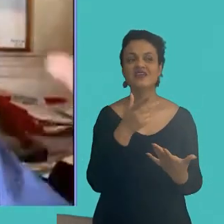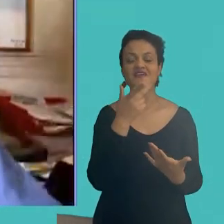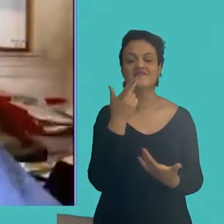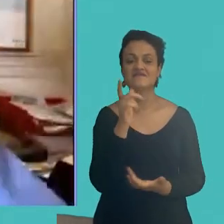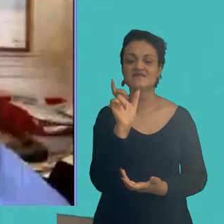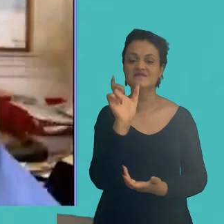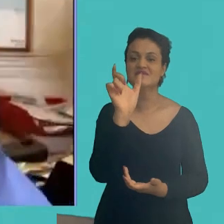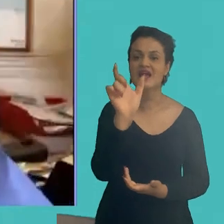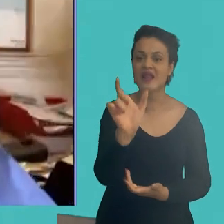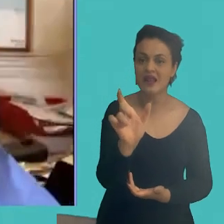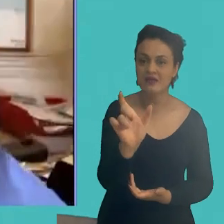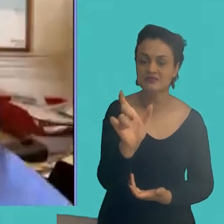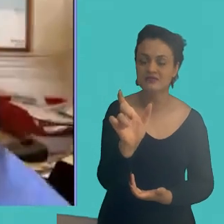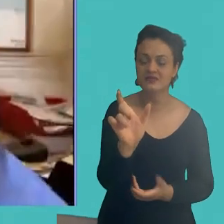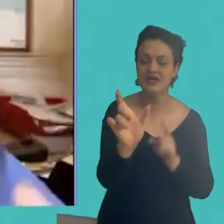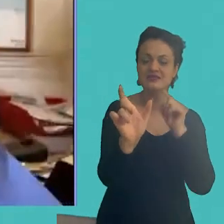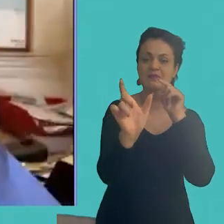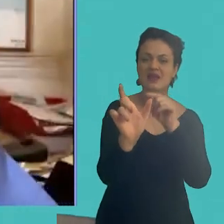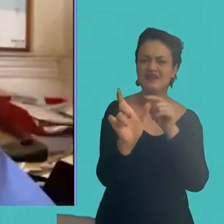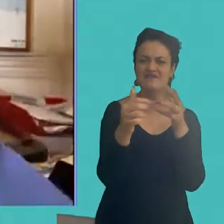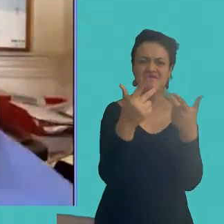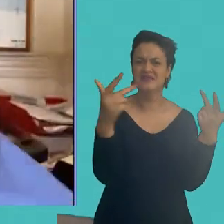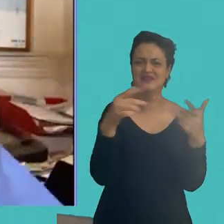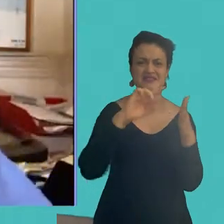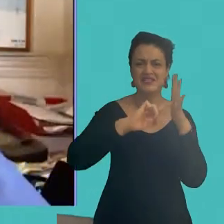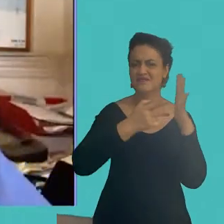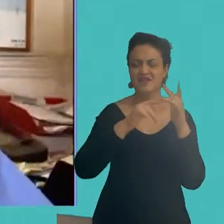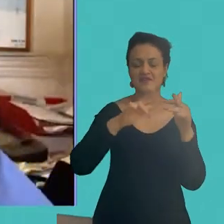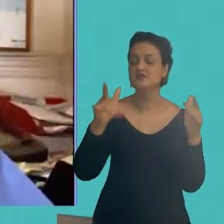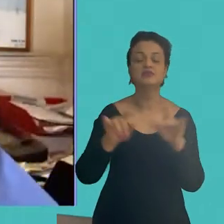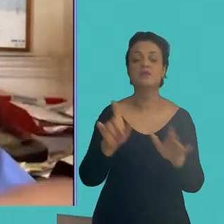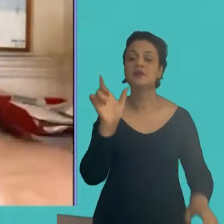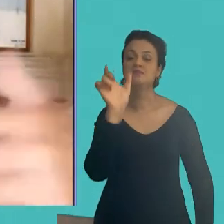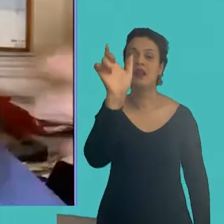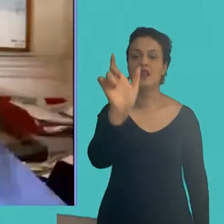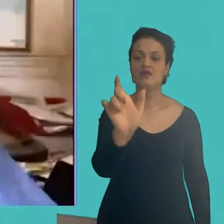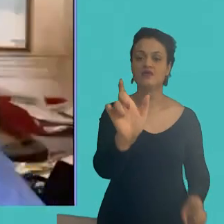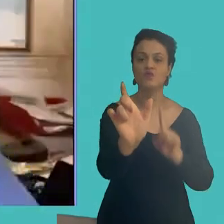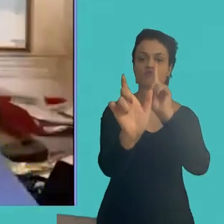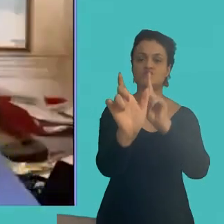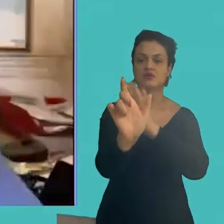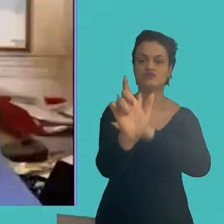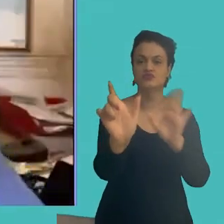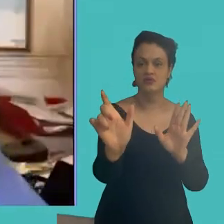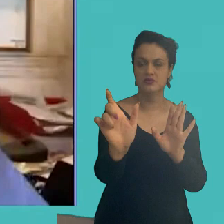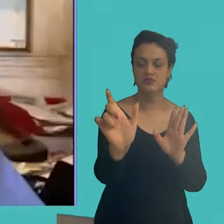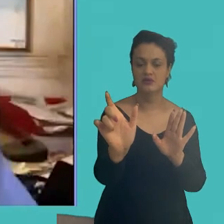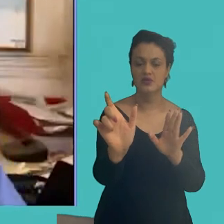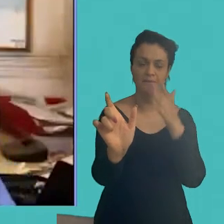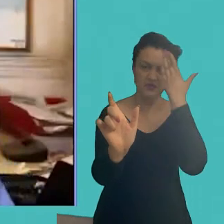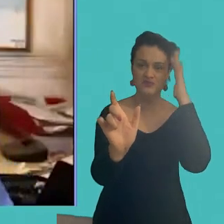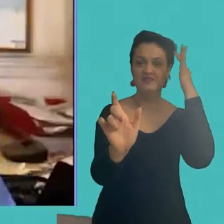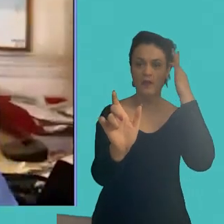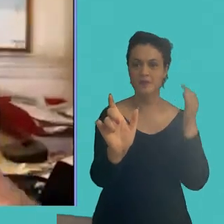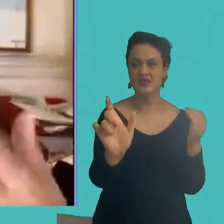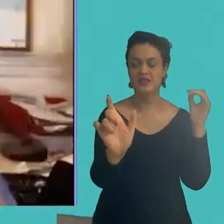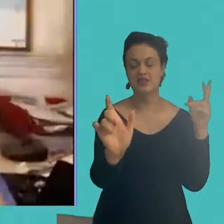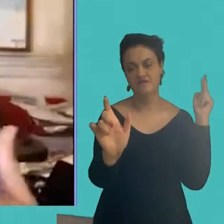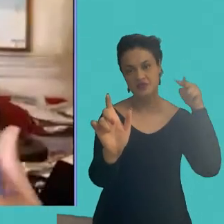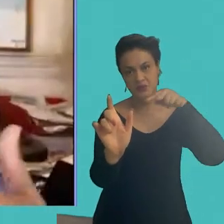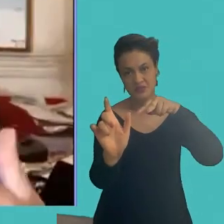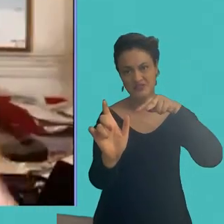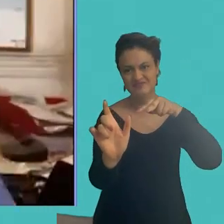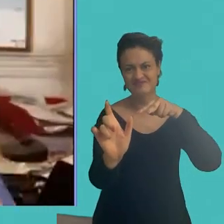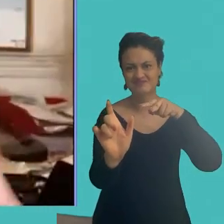que pega um monte de coisas juntas e aí achamos que as pessoas todas vão entender o que a gente quer dizer. No fundo, se